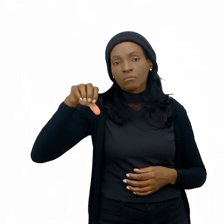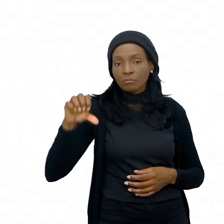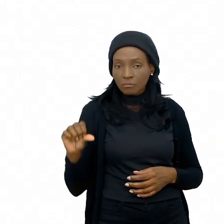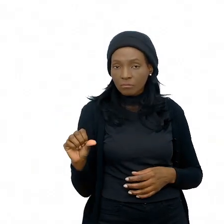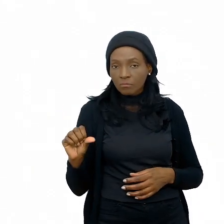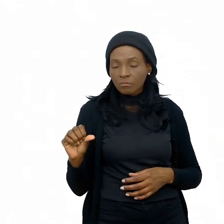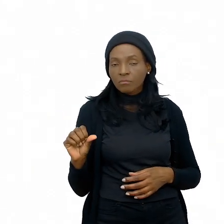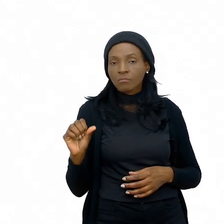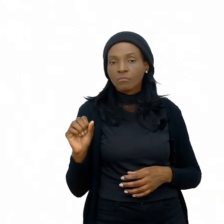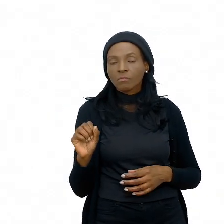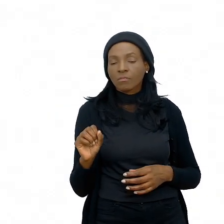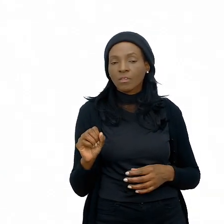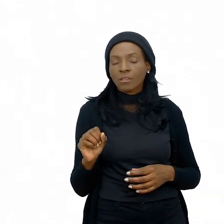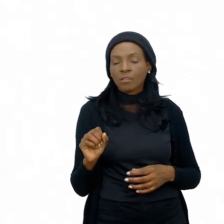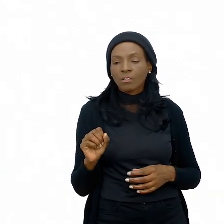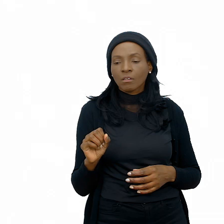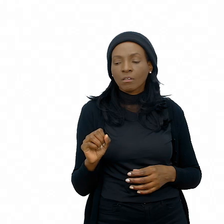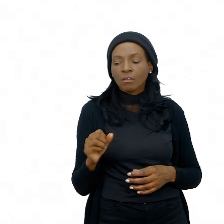que eu